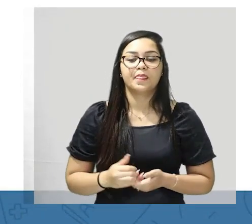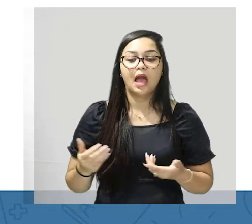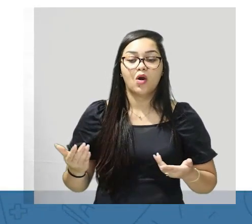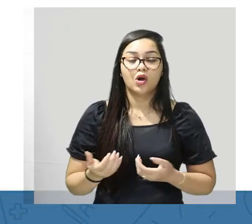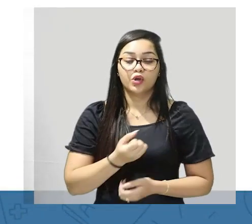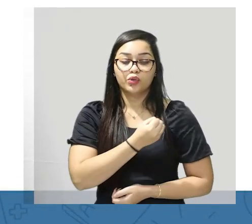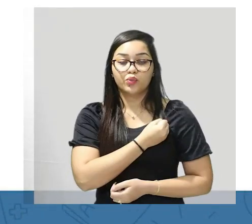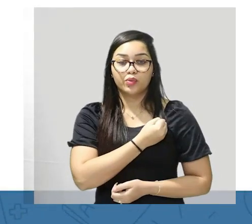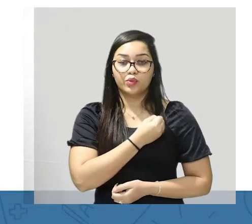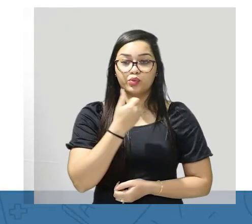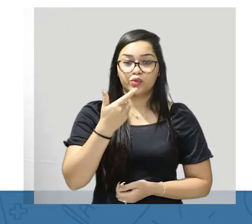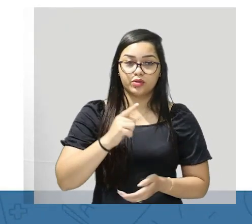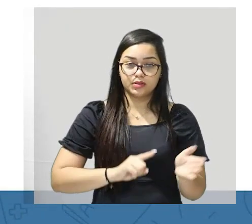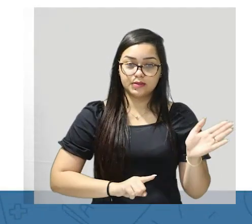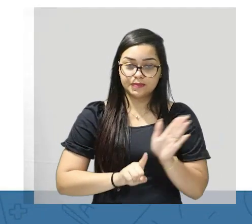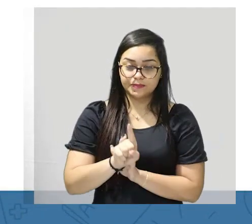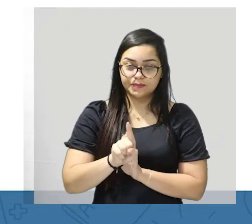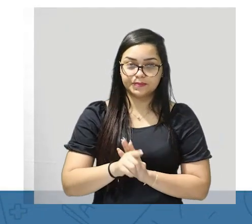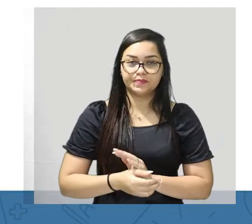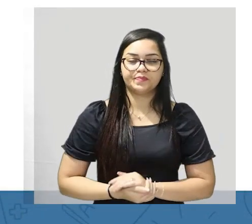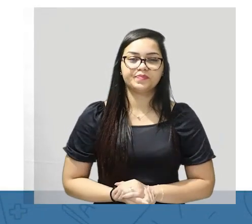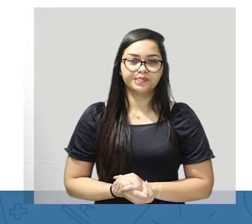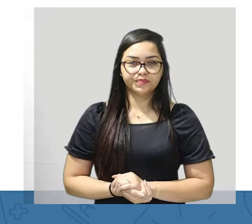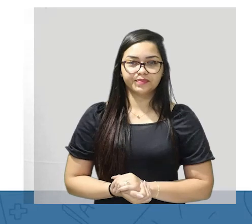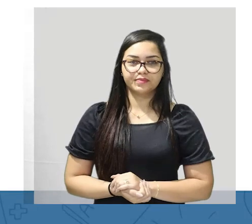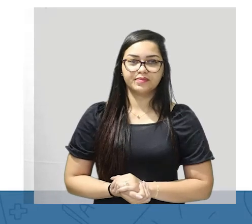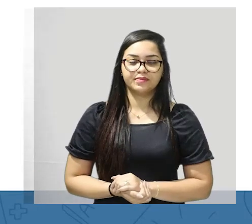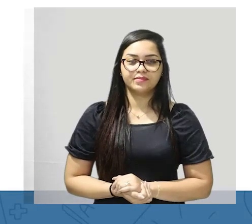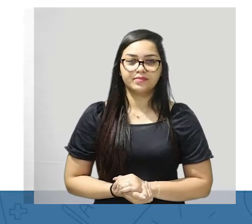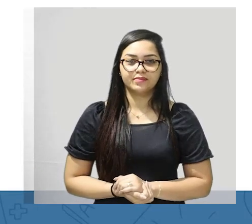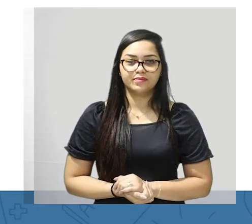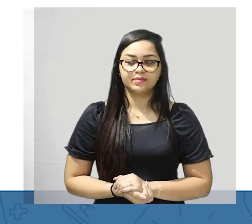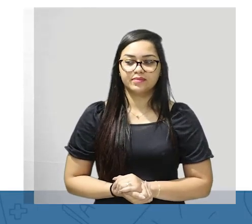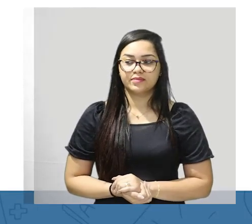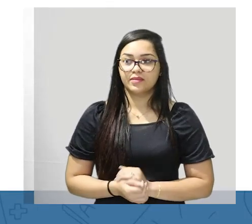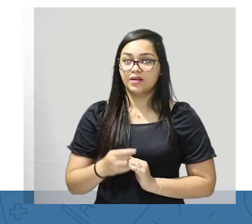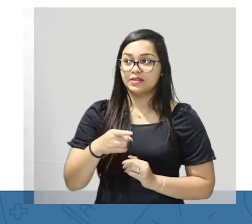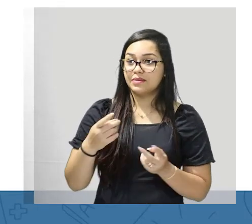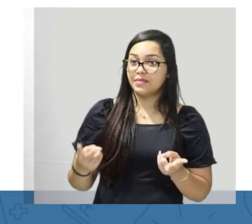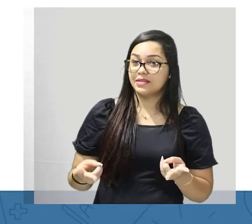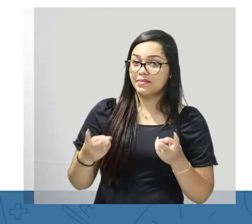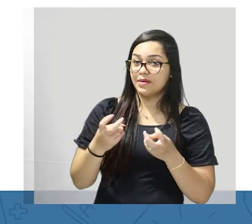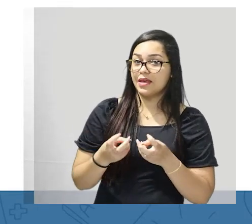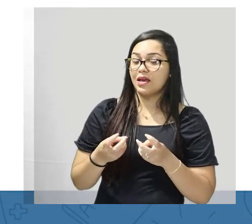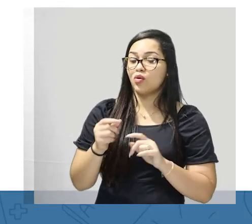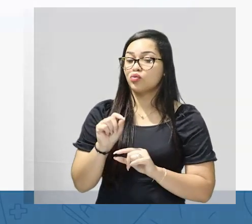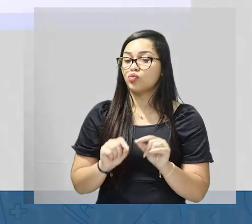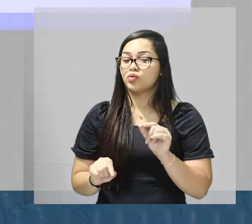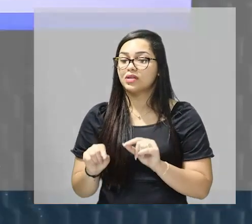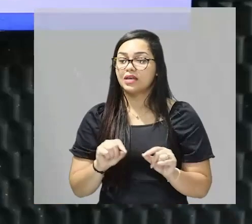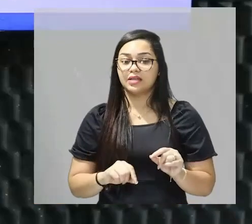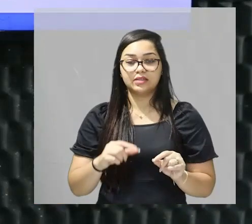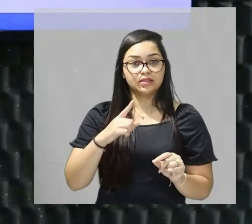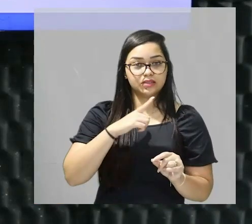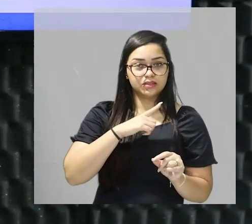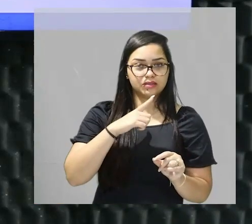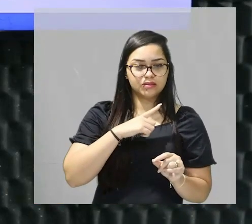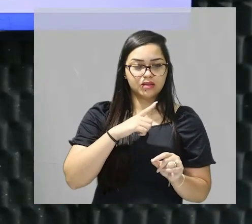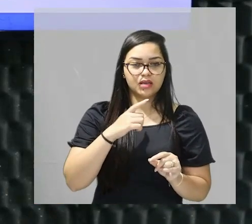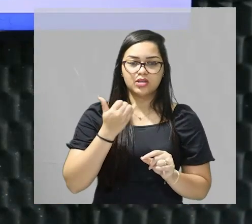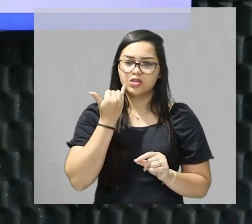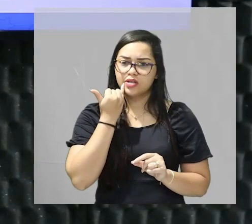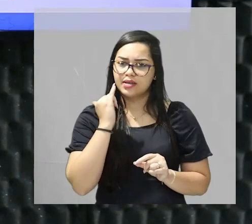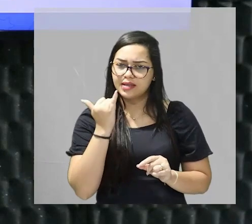2. Faz o EMA 2017. Ao observarmos a capacidade de condução de corrente